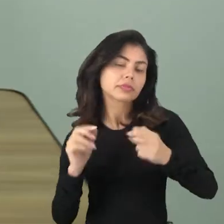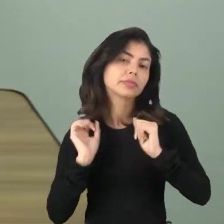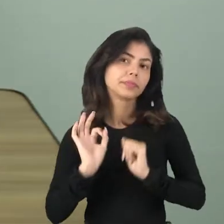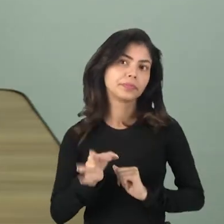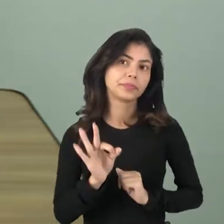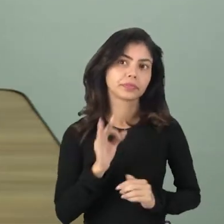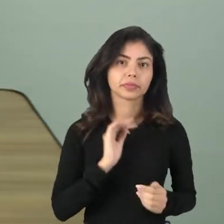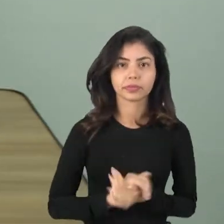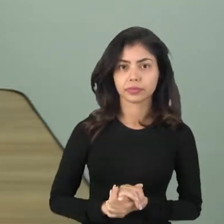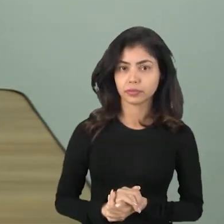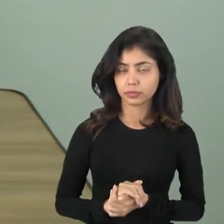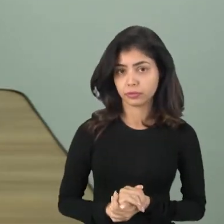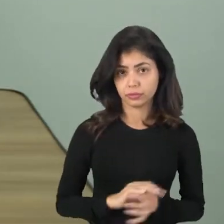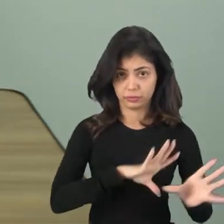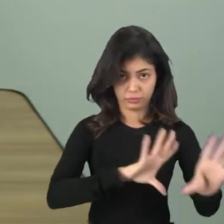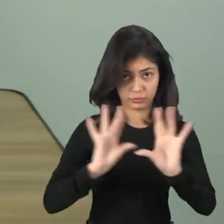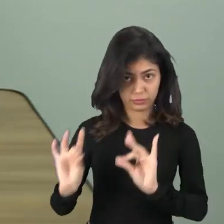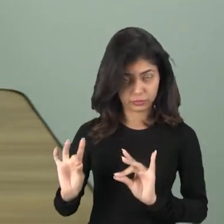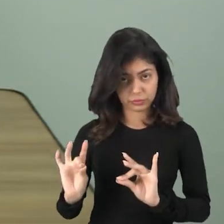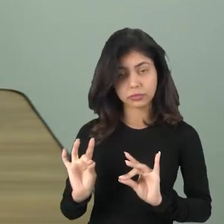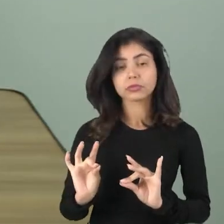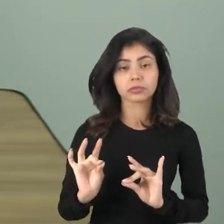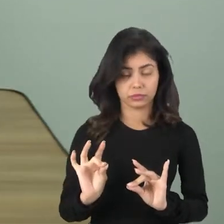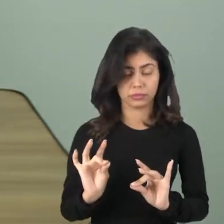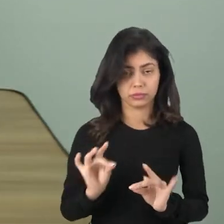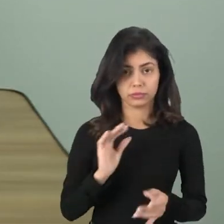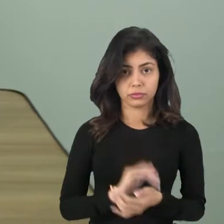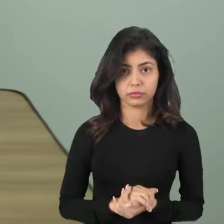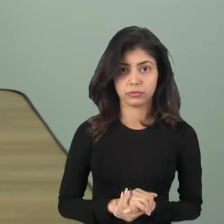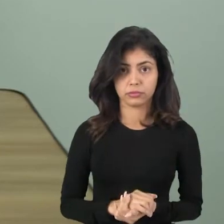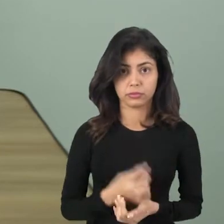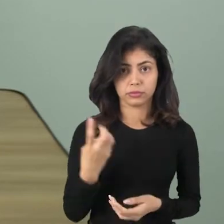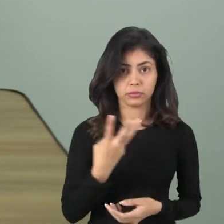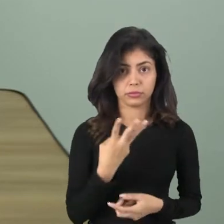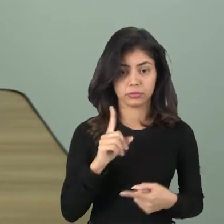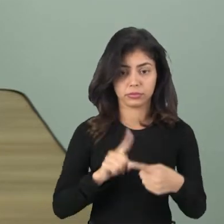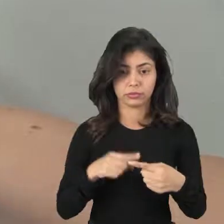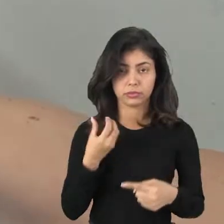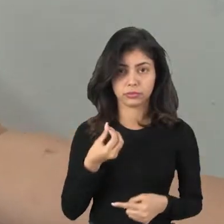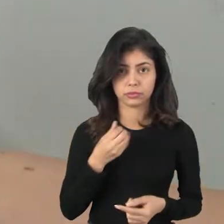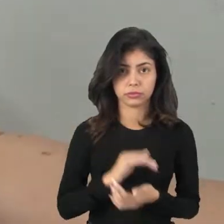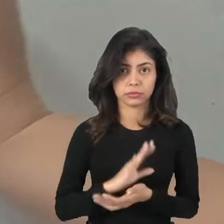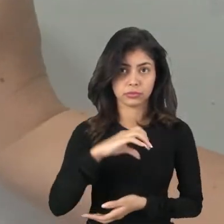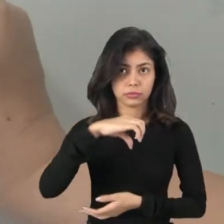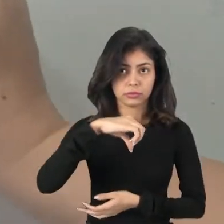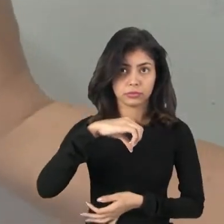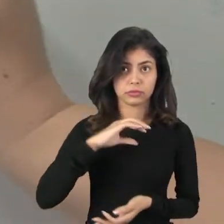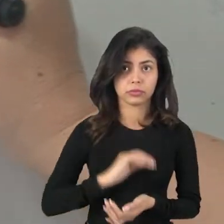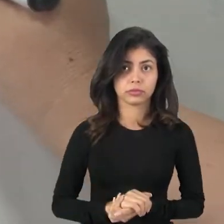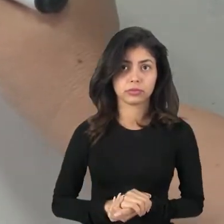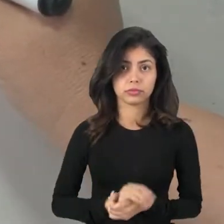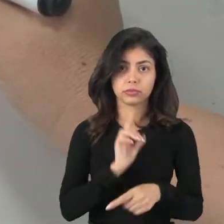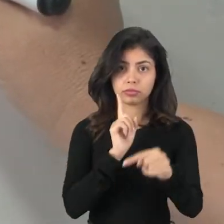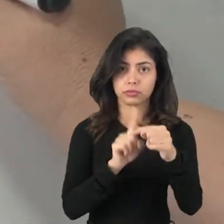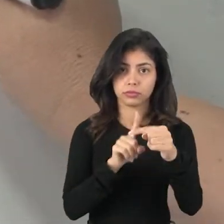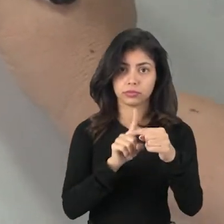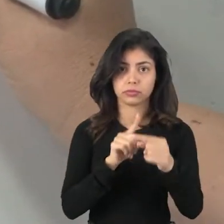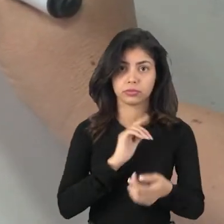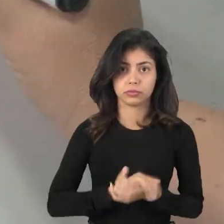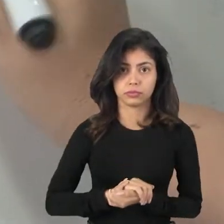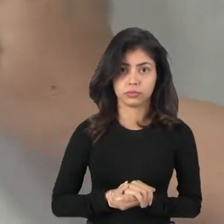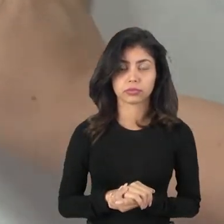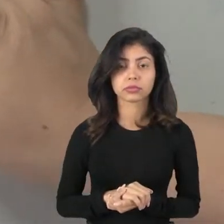dois certinho e aí eu pego seis mais três mas três mais seis eu botei 9:00